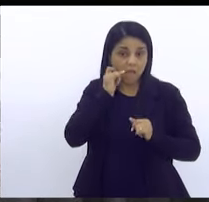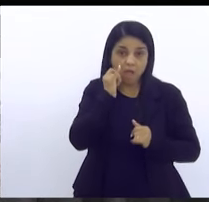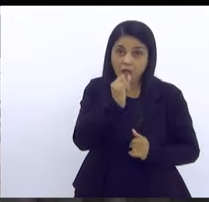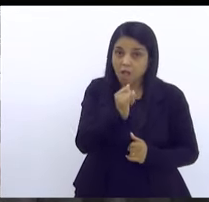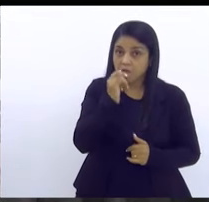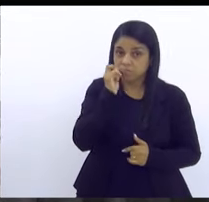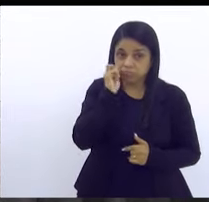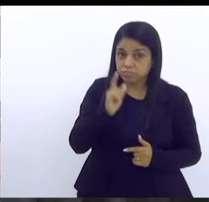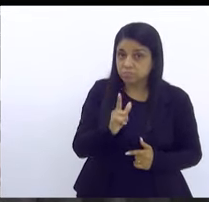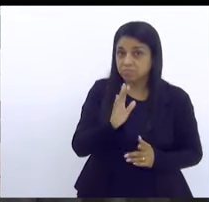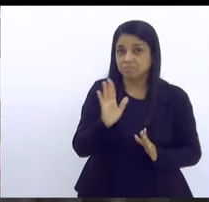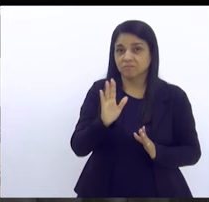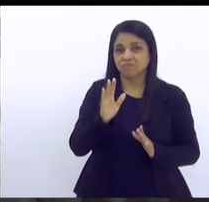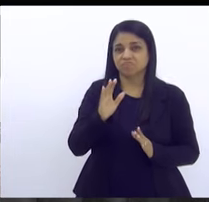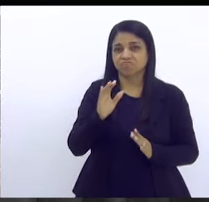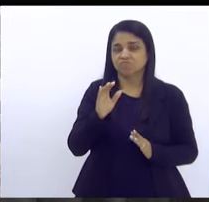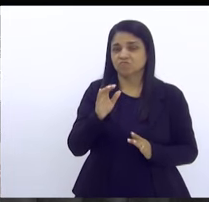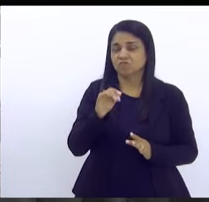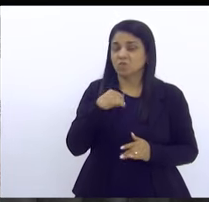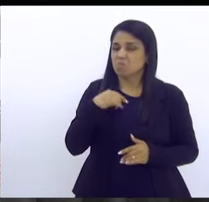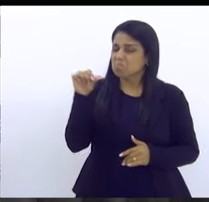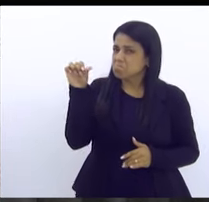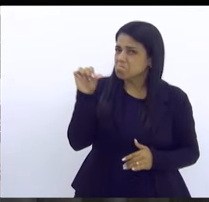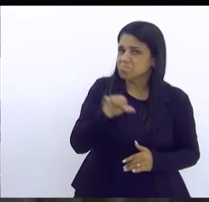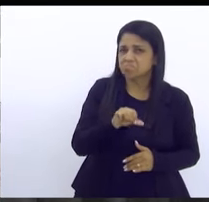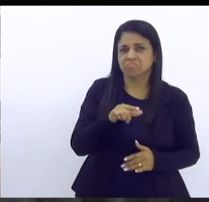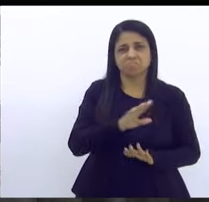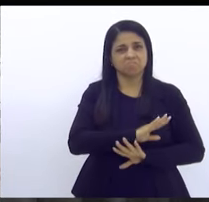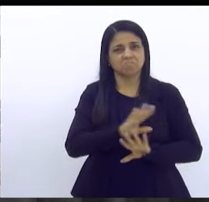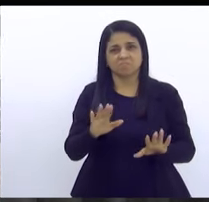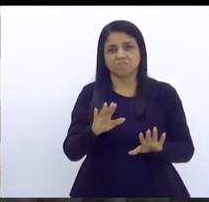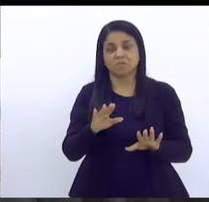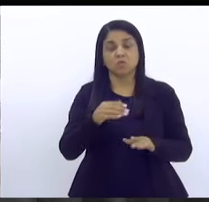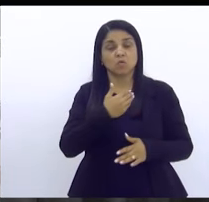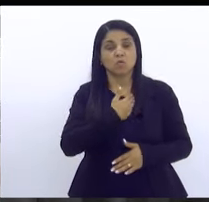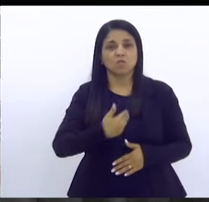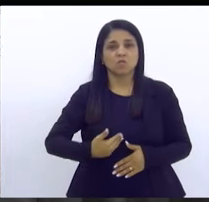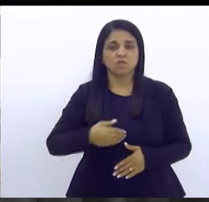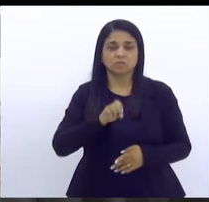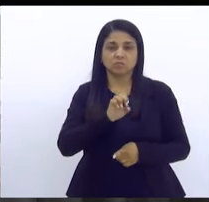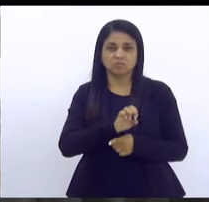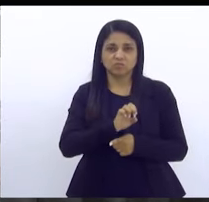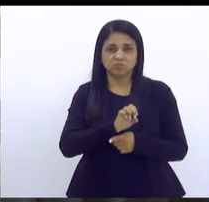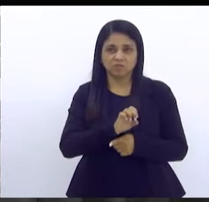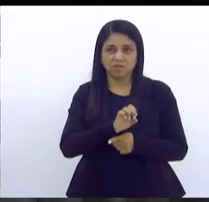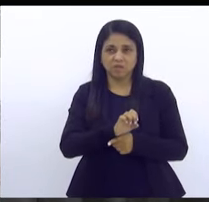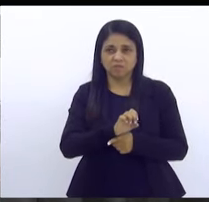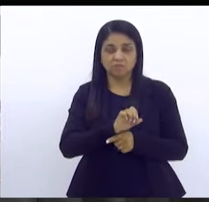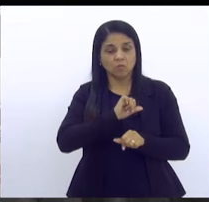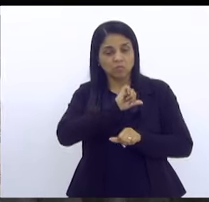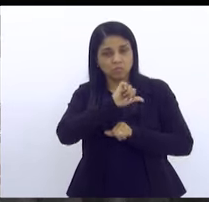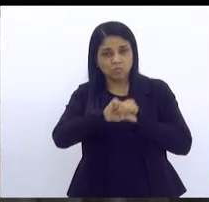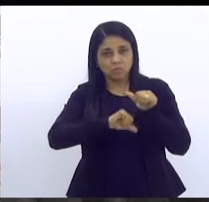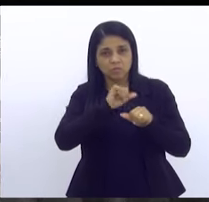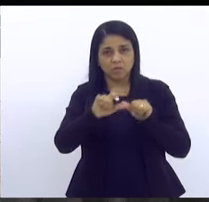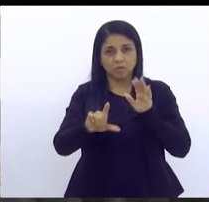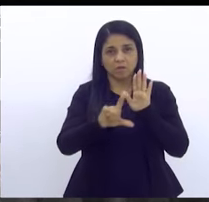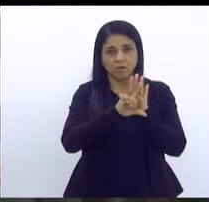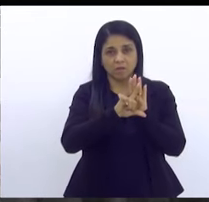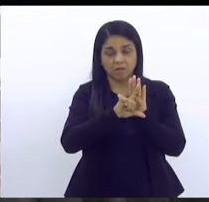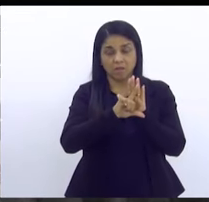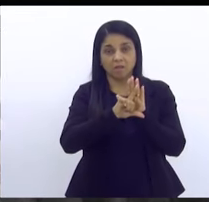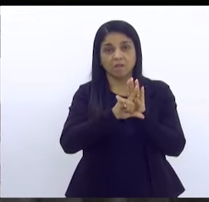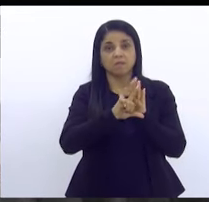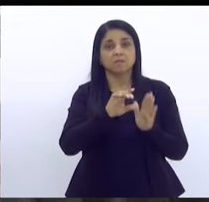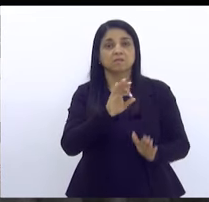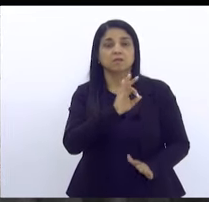Mas foi um péssimo sinal que fez o governo do Estado quando alterou a lei orgânica da